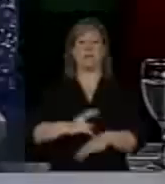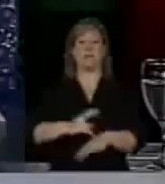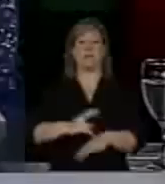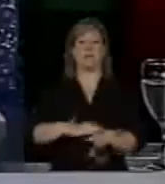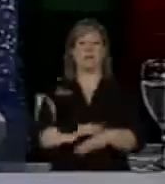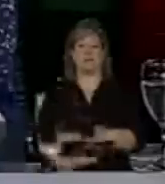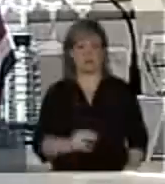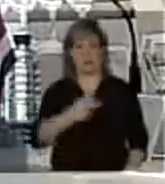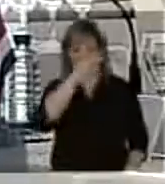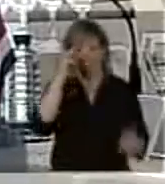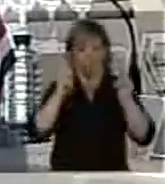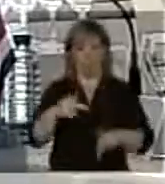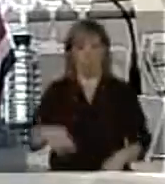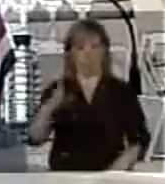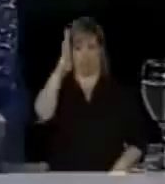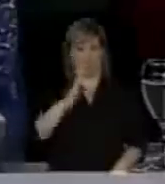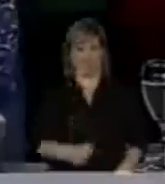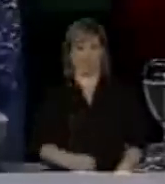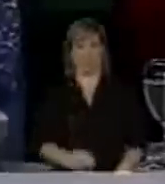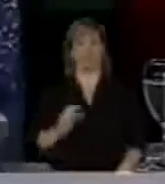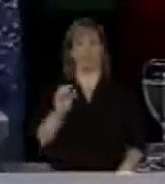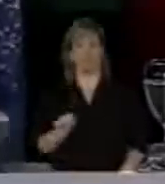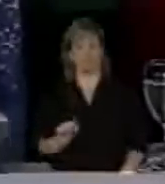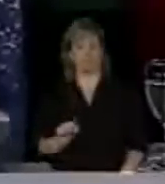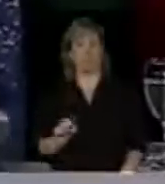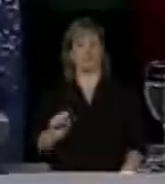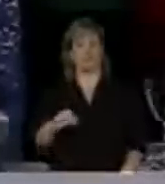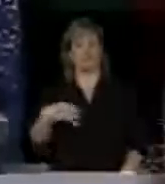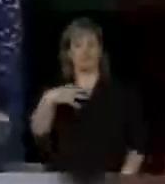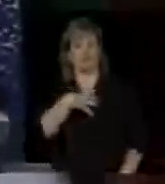nossa população se considera